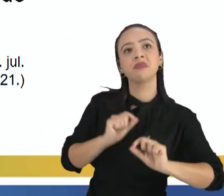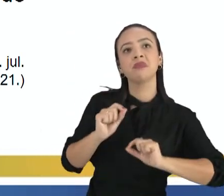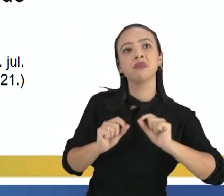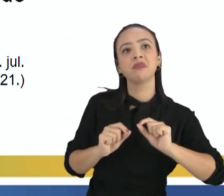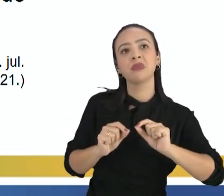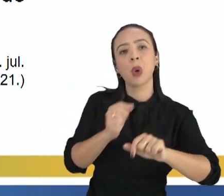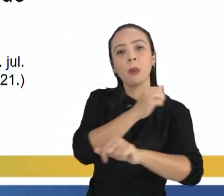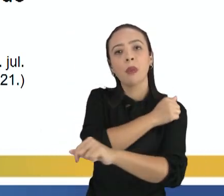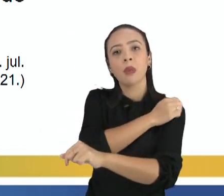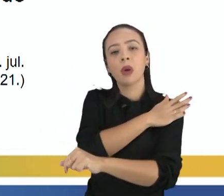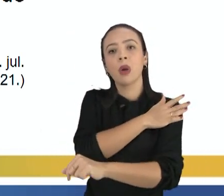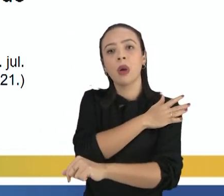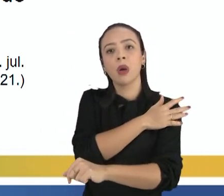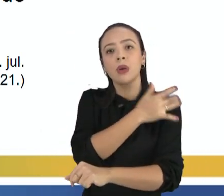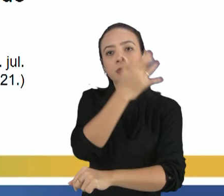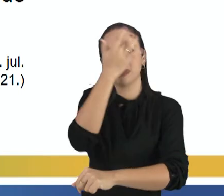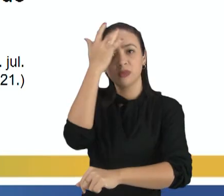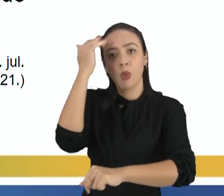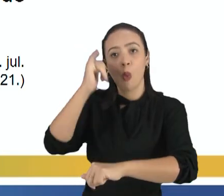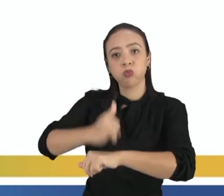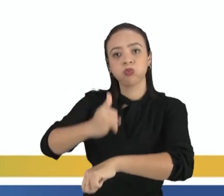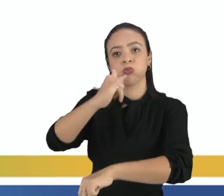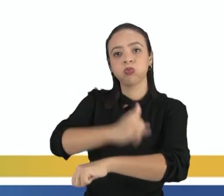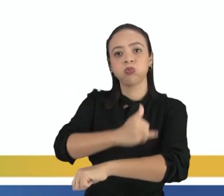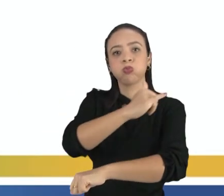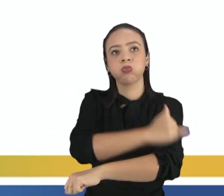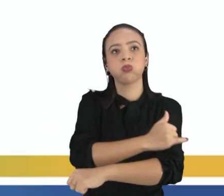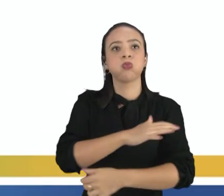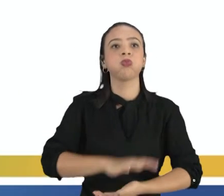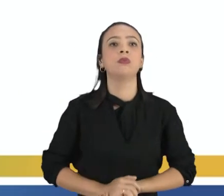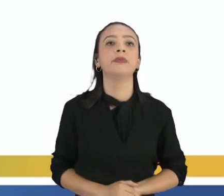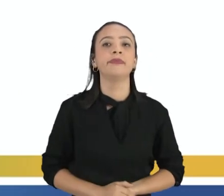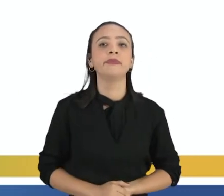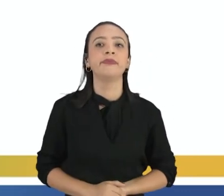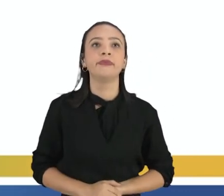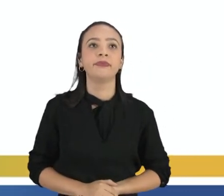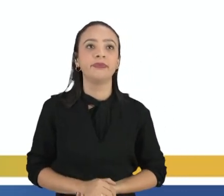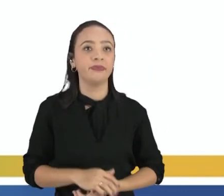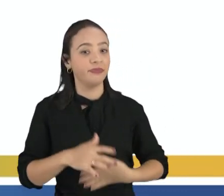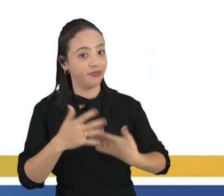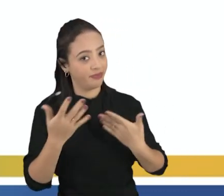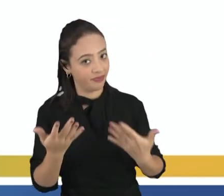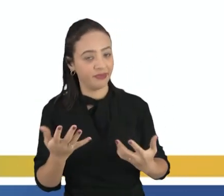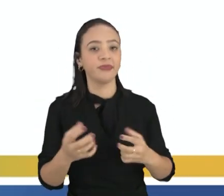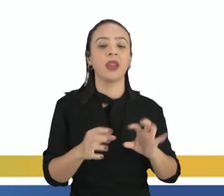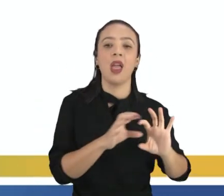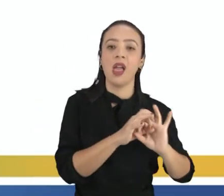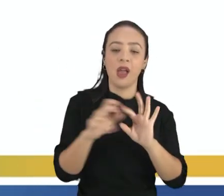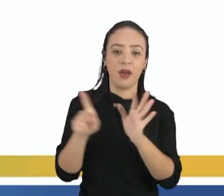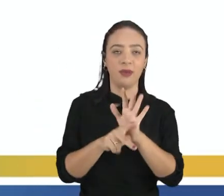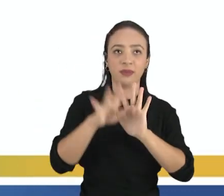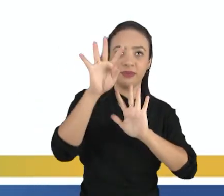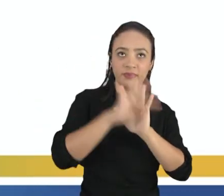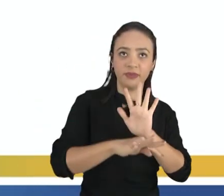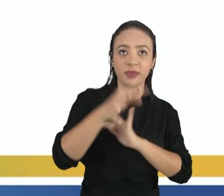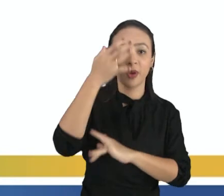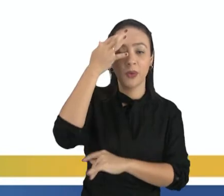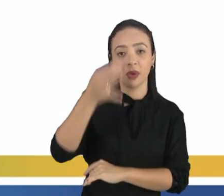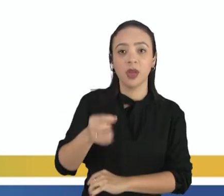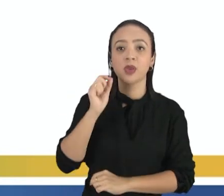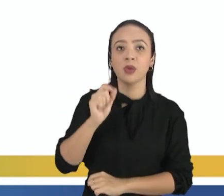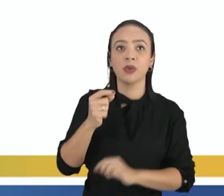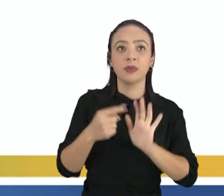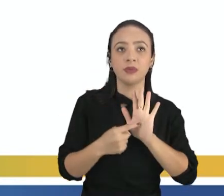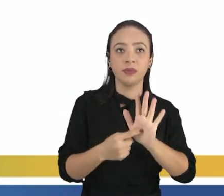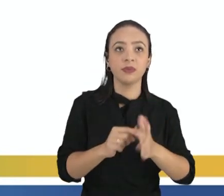esse preconceito contra pessoas obesas. Agora vamos interpretar. Em relação ao texto, considere as afirmativas